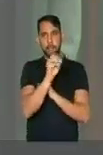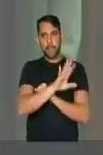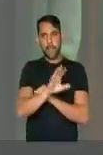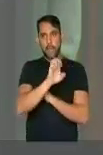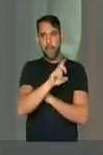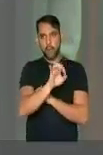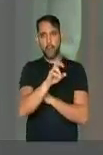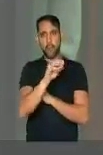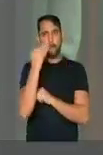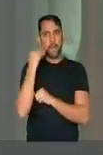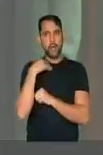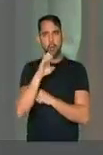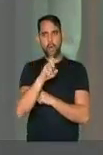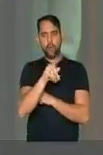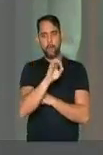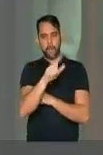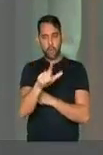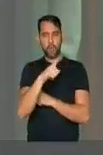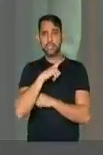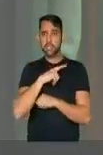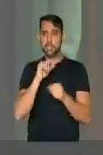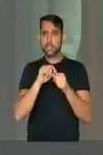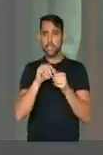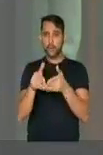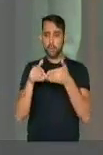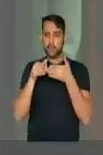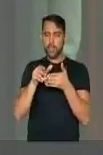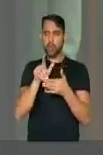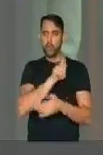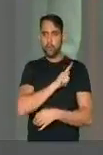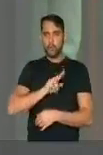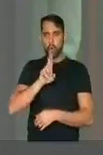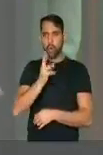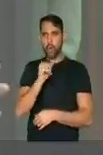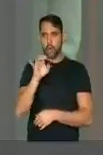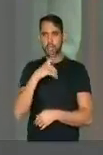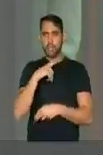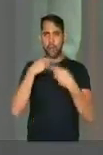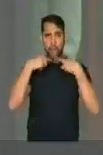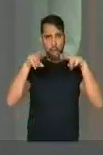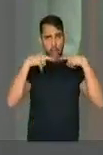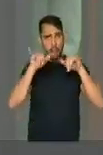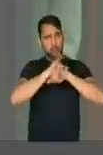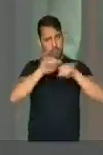milhões de Banco Europeu, sejam contraídos pelo governador Rui Costa. Quero denunciar o povo da Bahia que está... Muito obrigado.